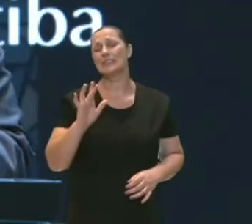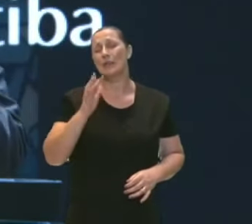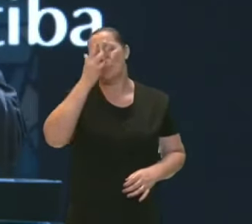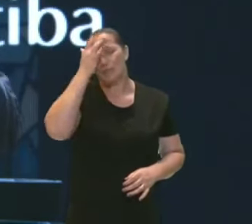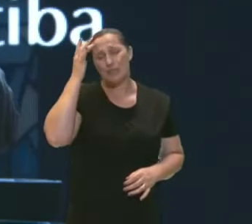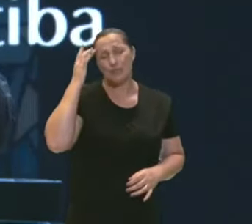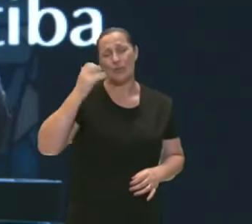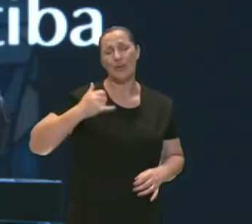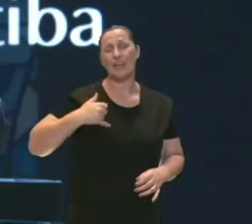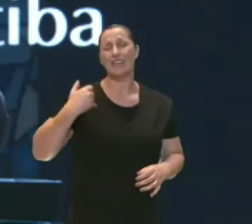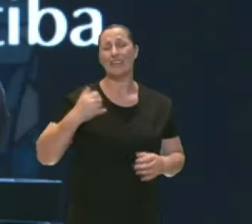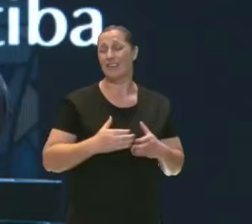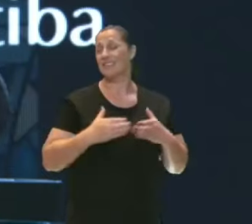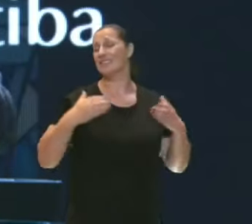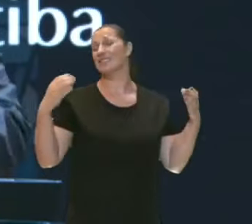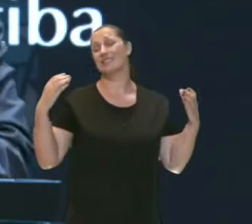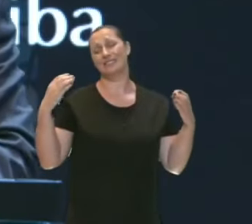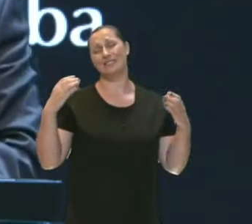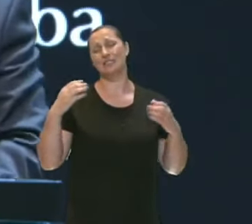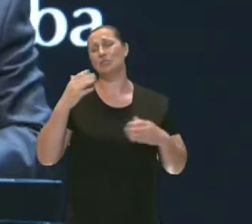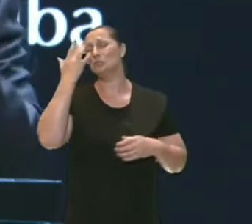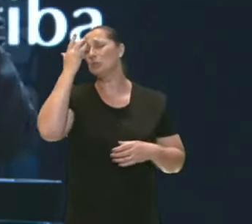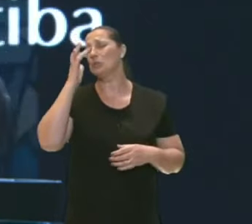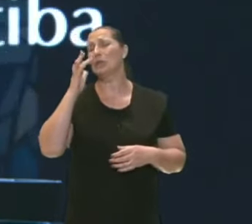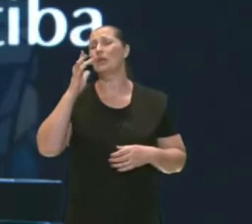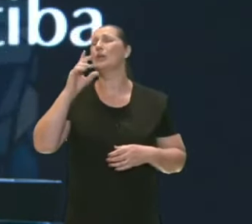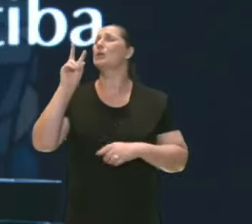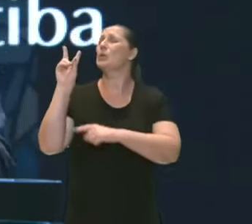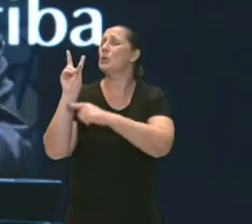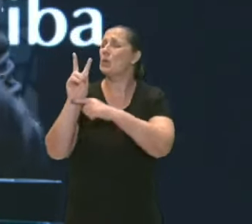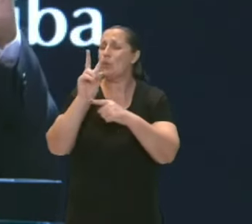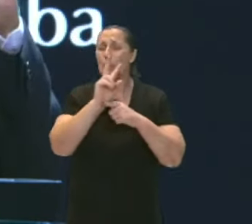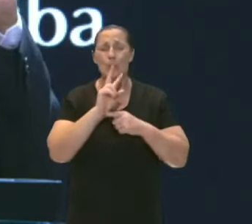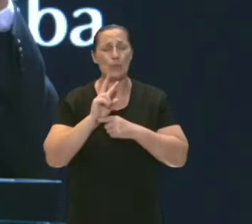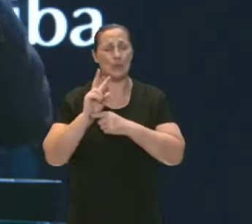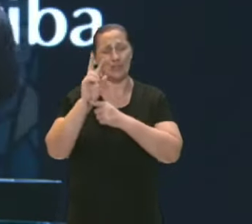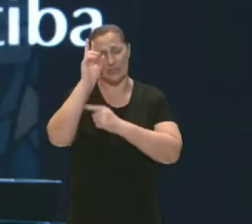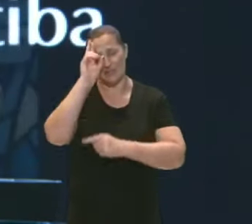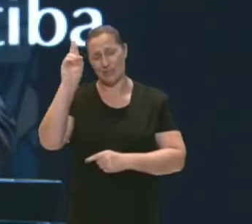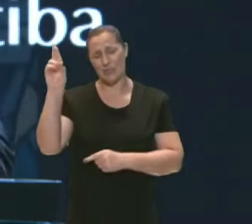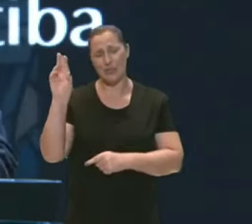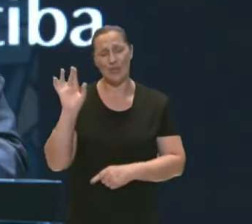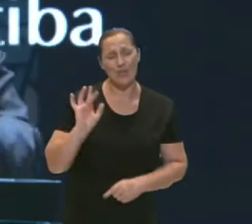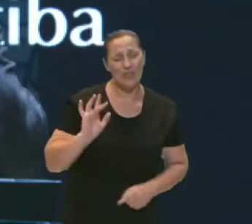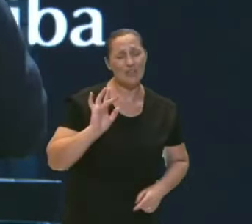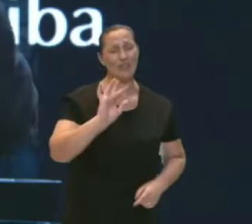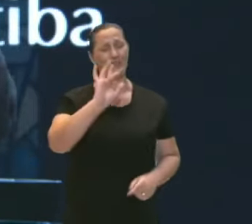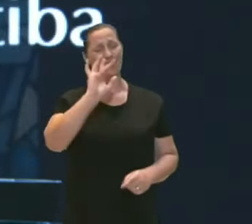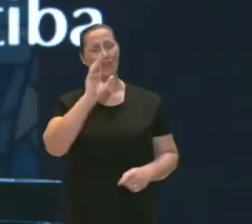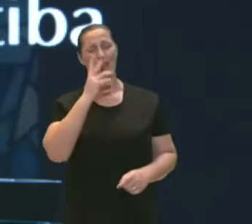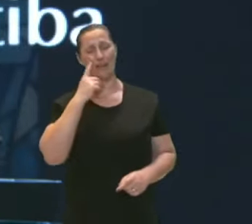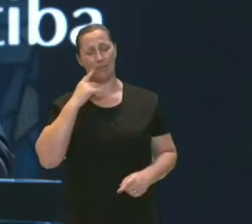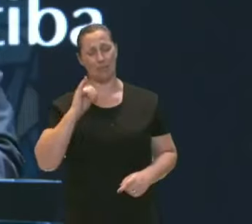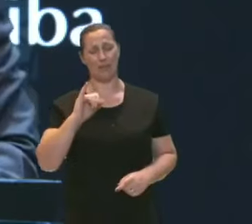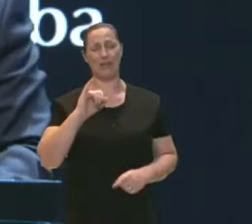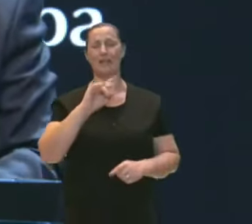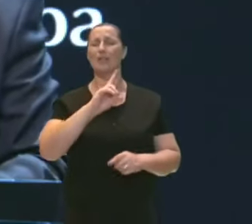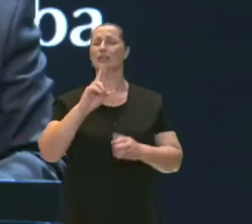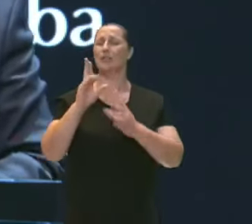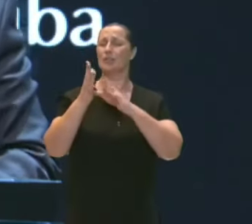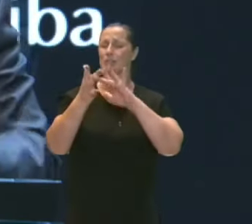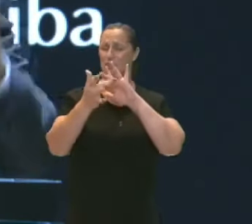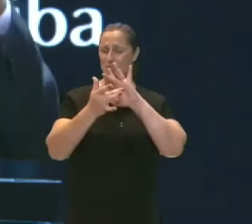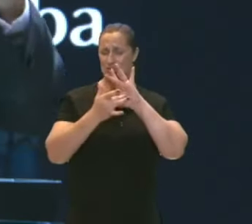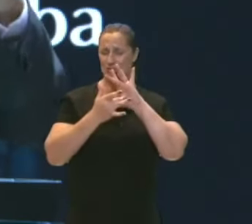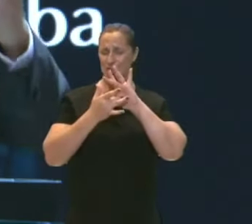idade. Cuida, Senhor, toca. Cantamos nessa noite que cremos que o Senhor é a cura, então derrama do poder